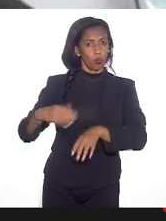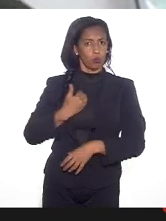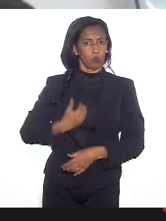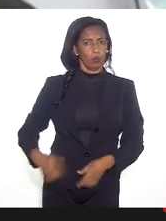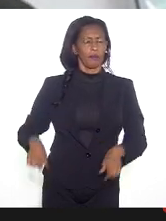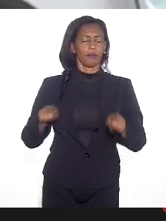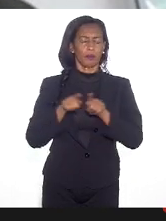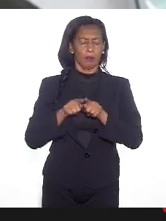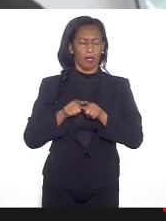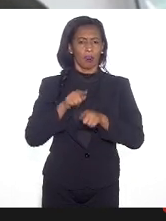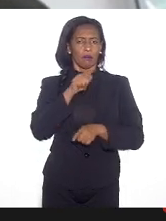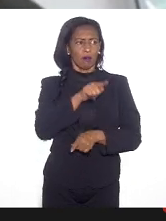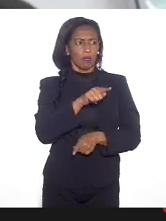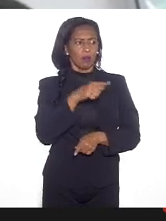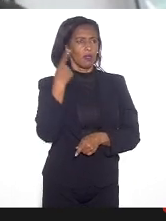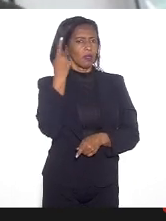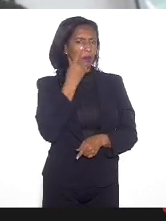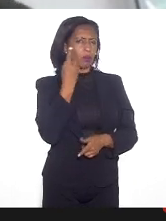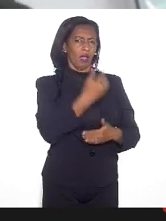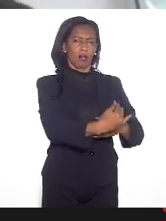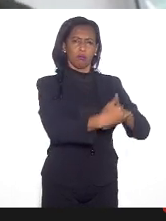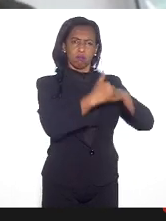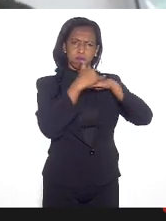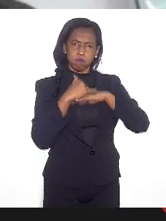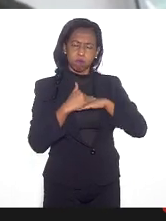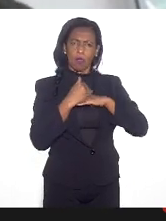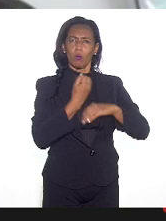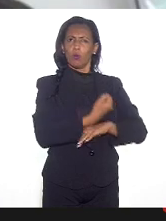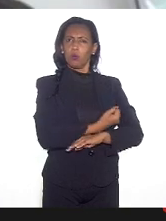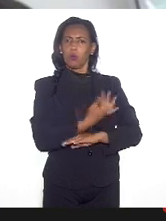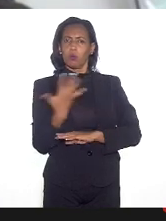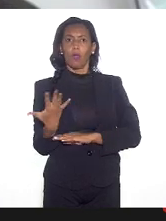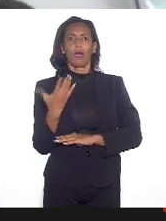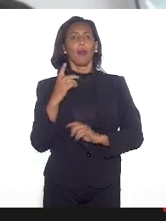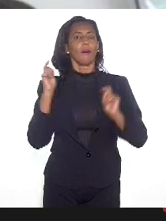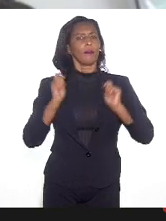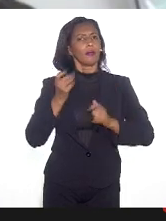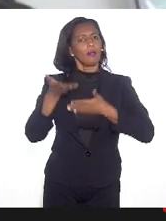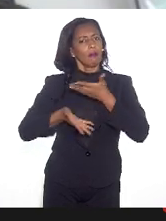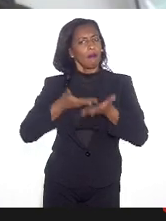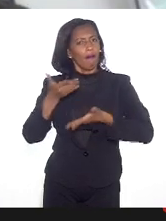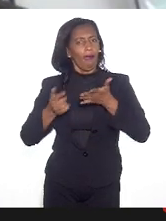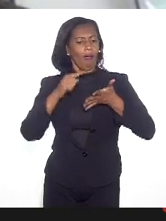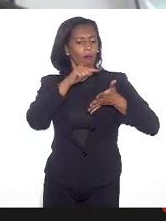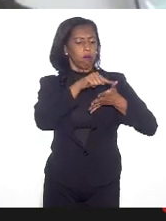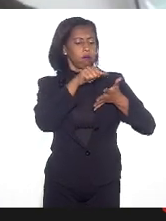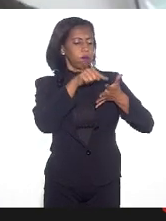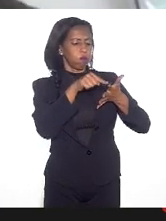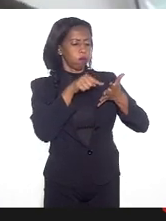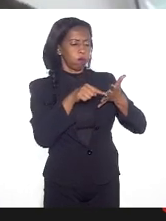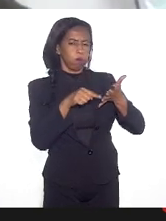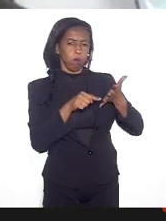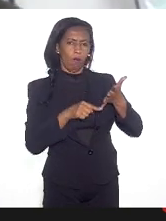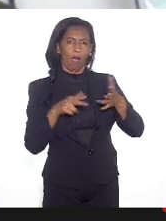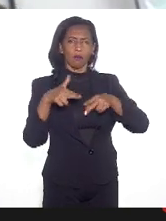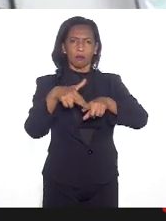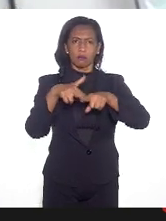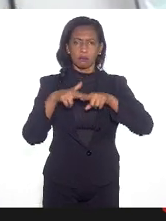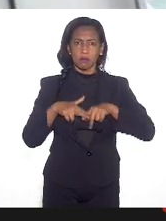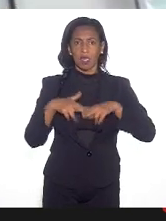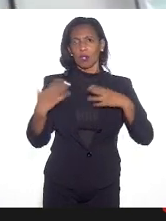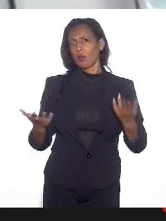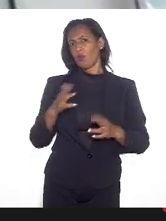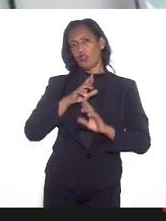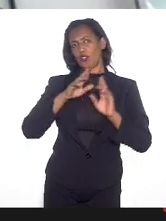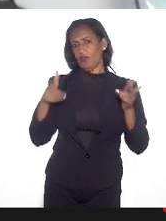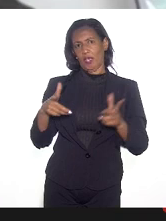me procurou diversas vezes para que nós pudéssemos tratar pontualmente cada caso e não foi diferente com esses